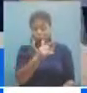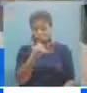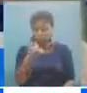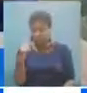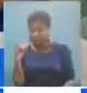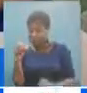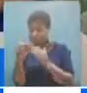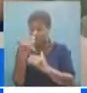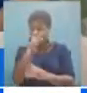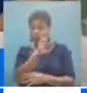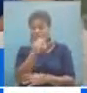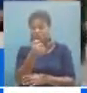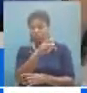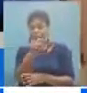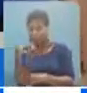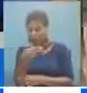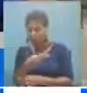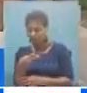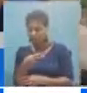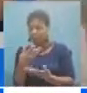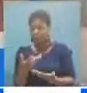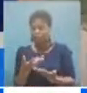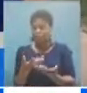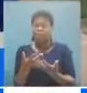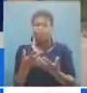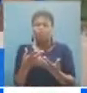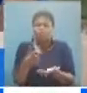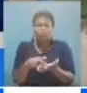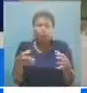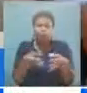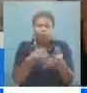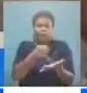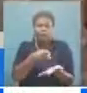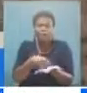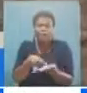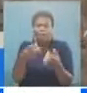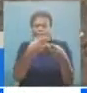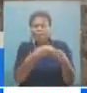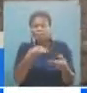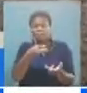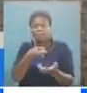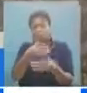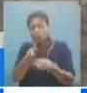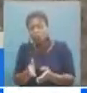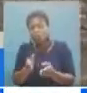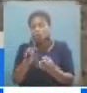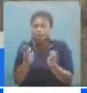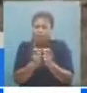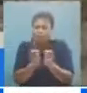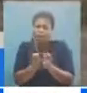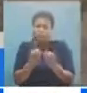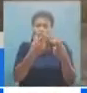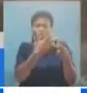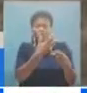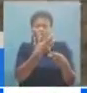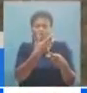2016-2020 era de 45 milhões de euros. Com as adendas em vários setores, chega perto de 50 milhões, 13 dos quais para o